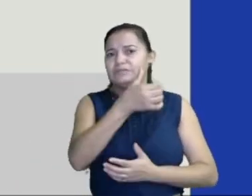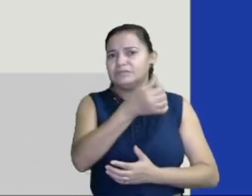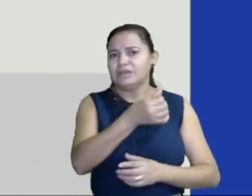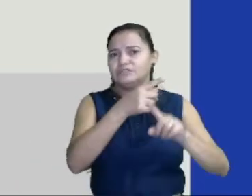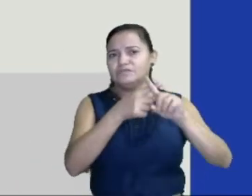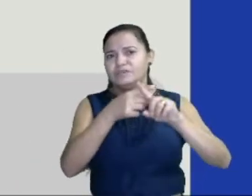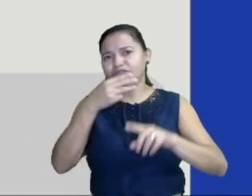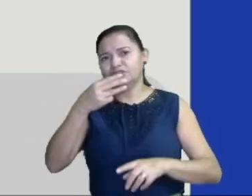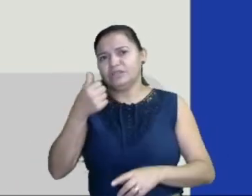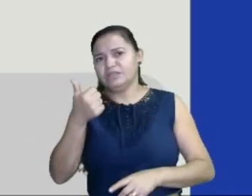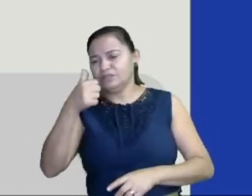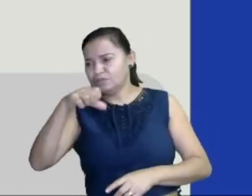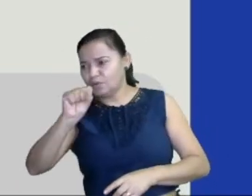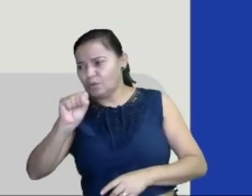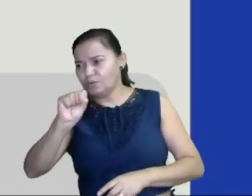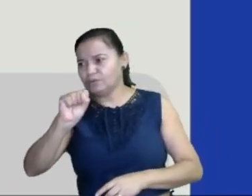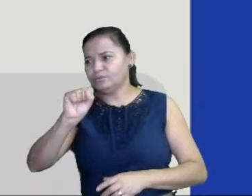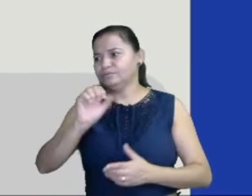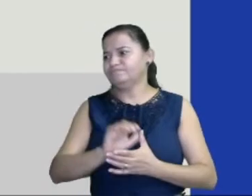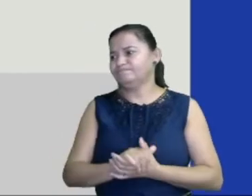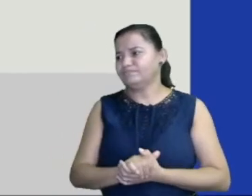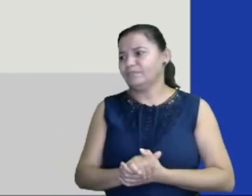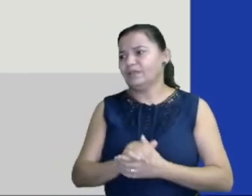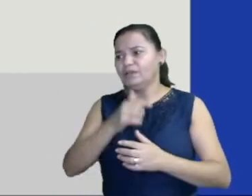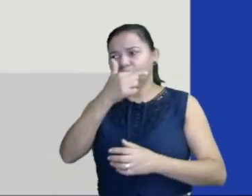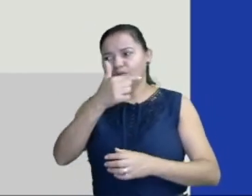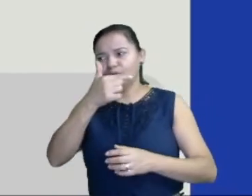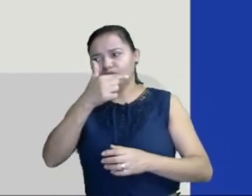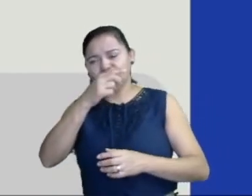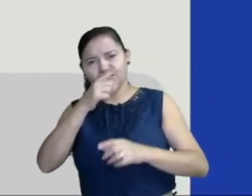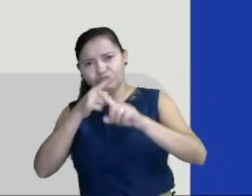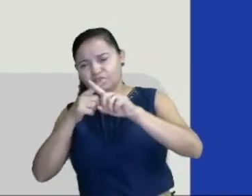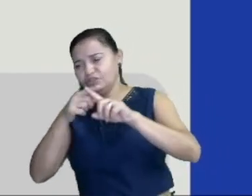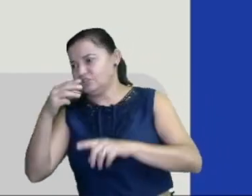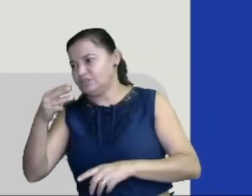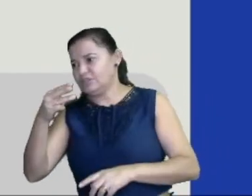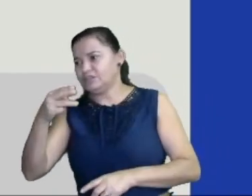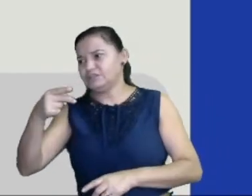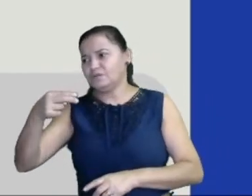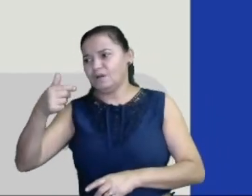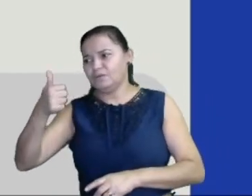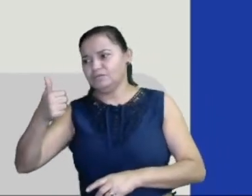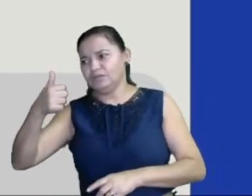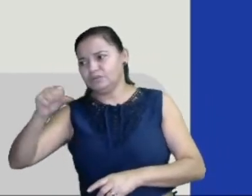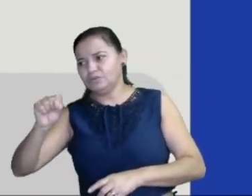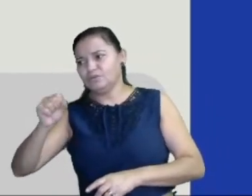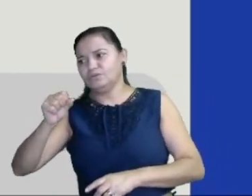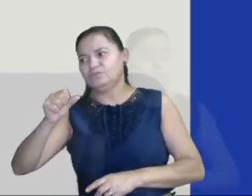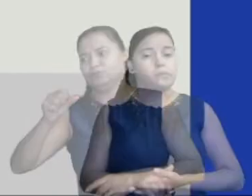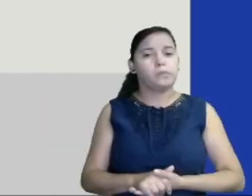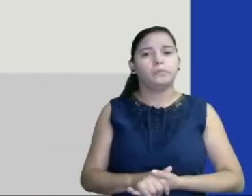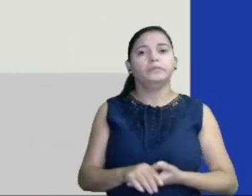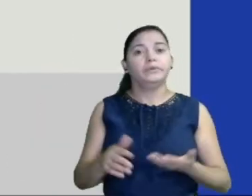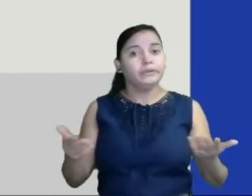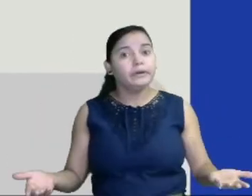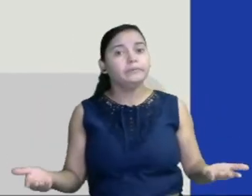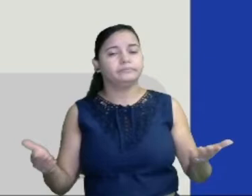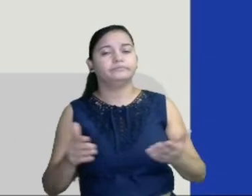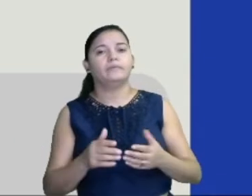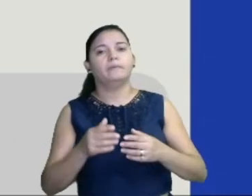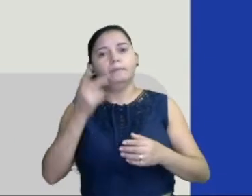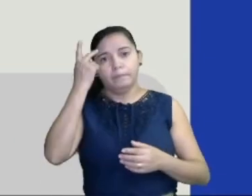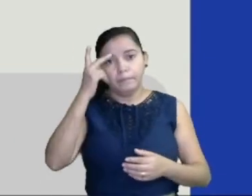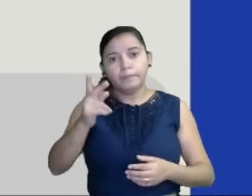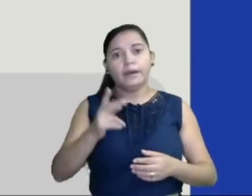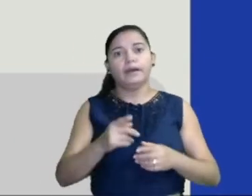2 x 3 que vai dar 6 18 / 63 vejam que dar o mesmo consciente o mesmo resultado então